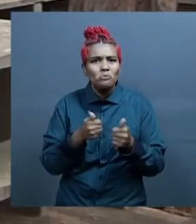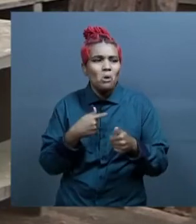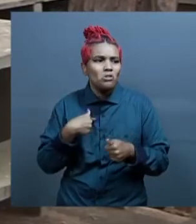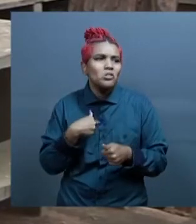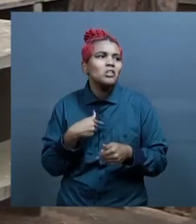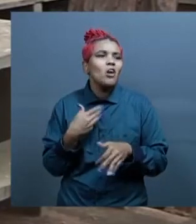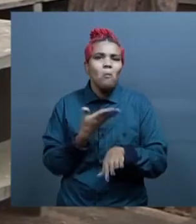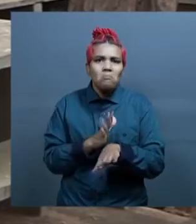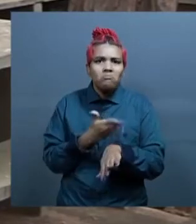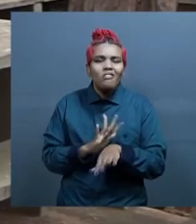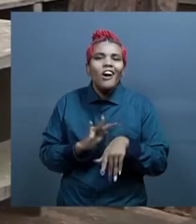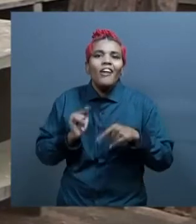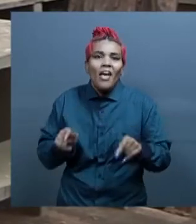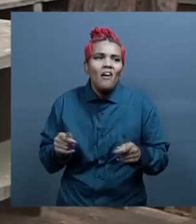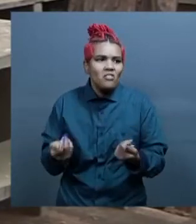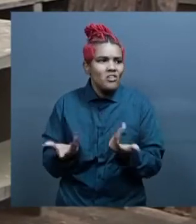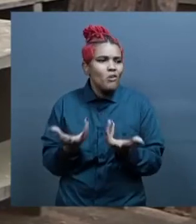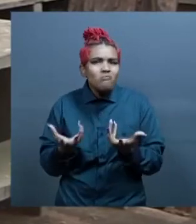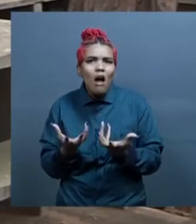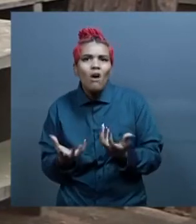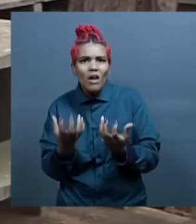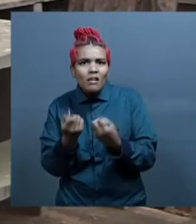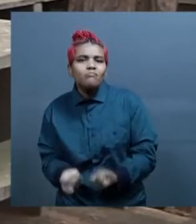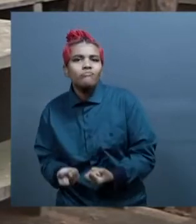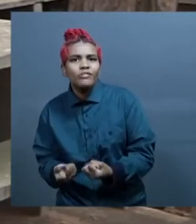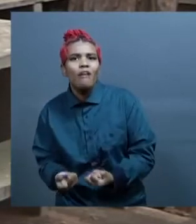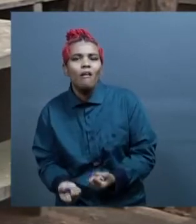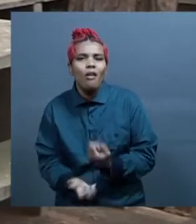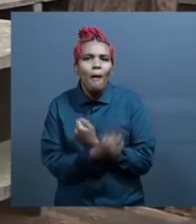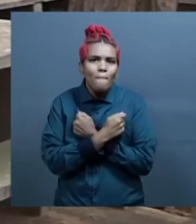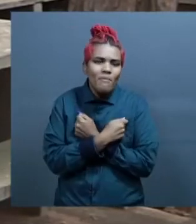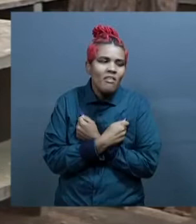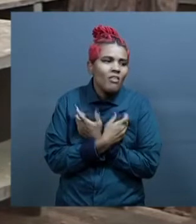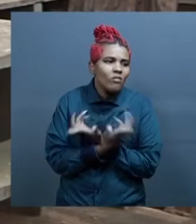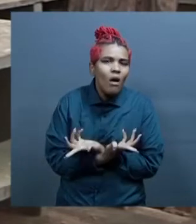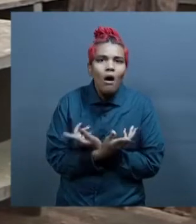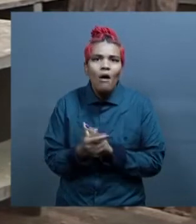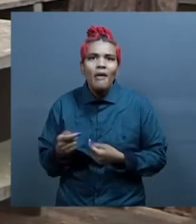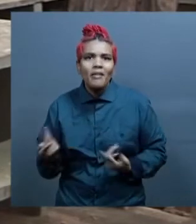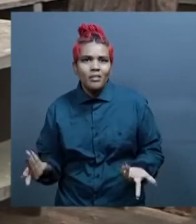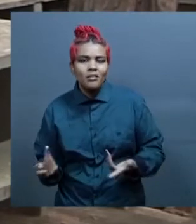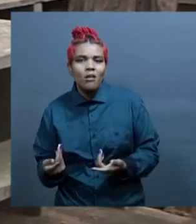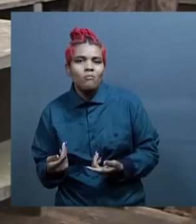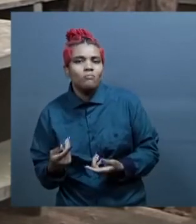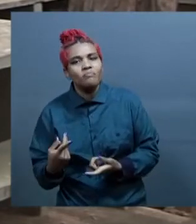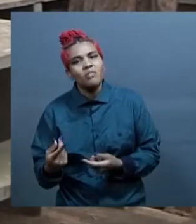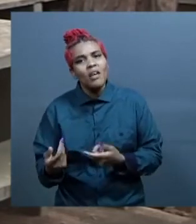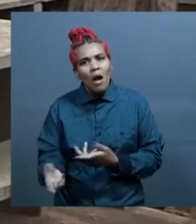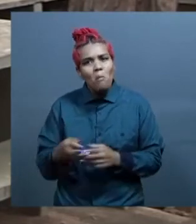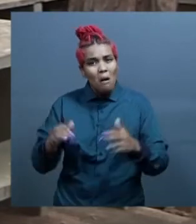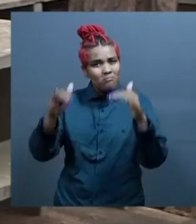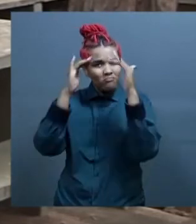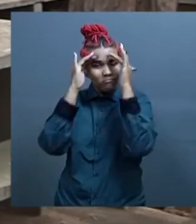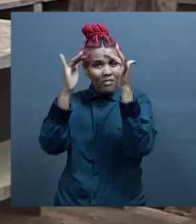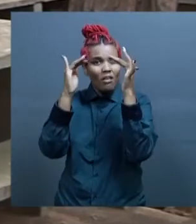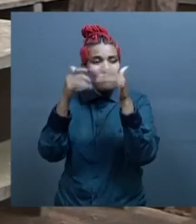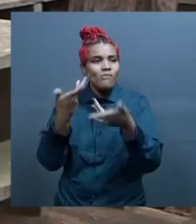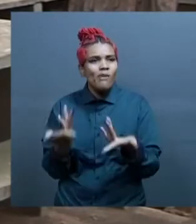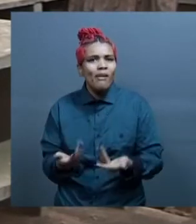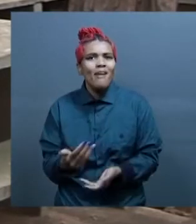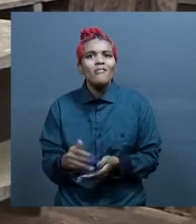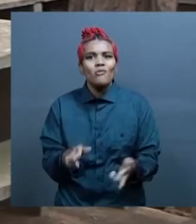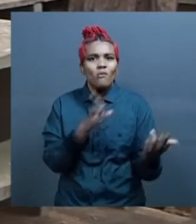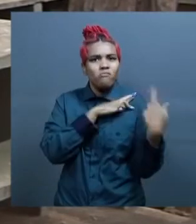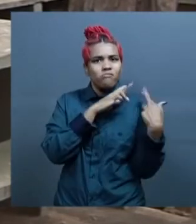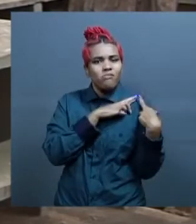eu tenho que abraçar e se elevar como se fosse um projeto pessoal então é uma baita responsabilidade só faça